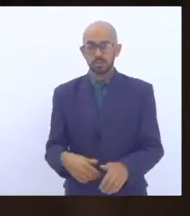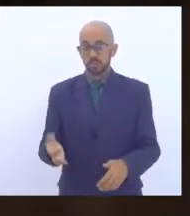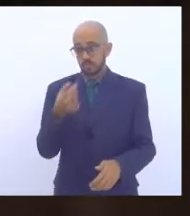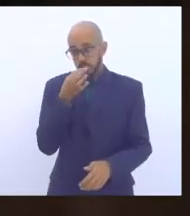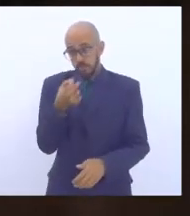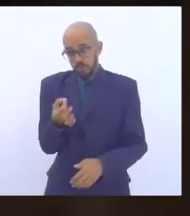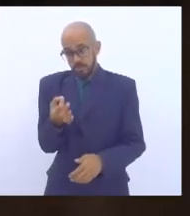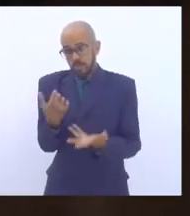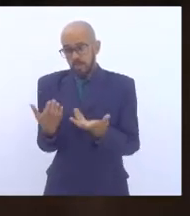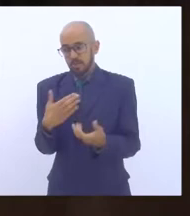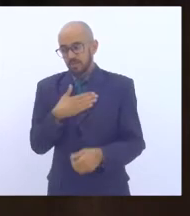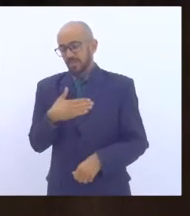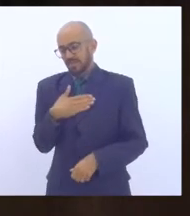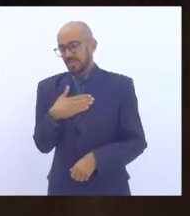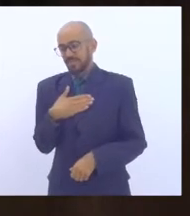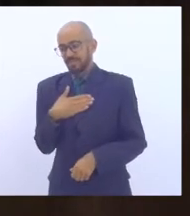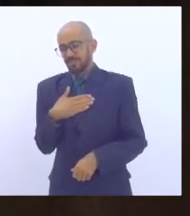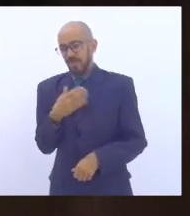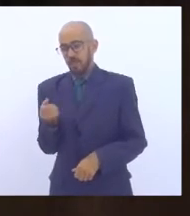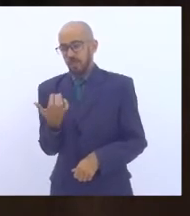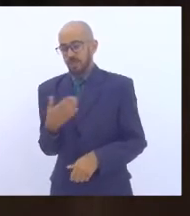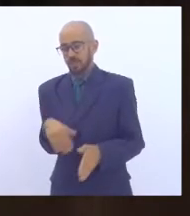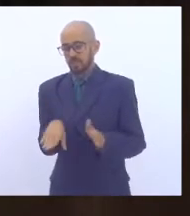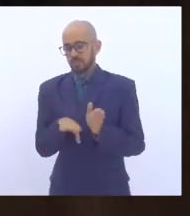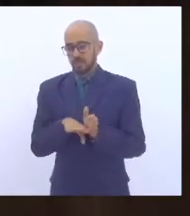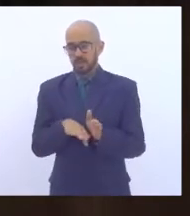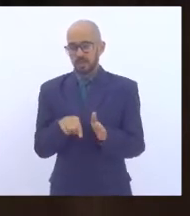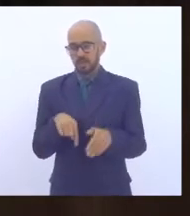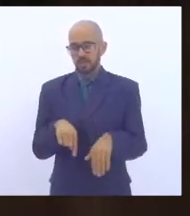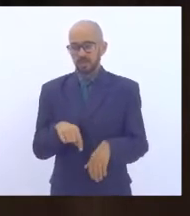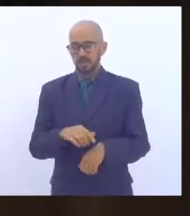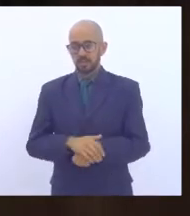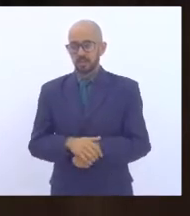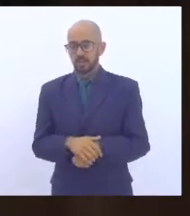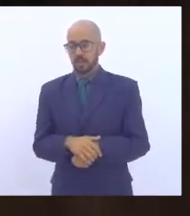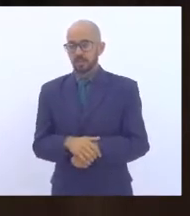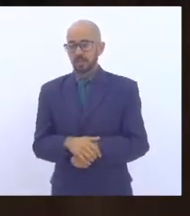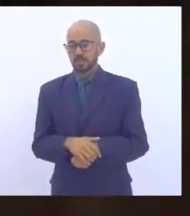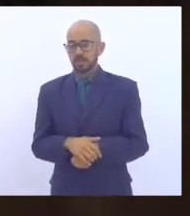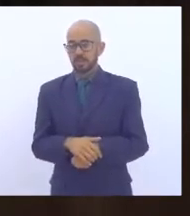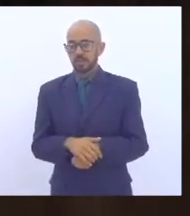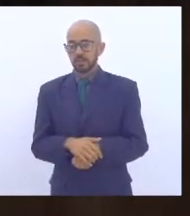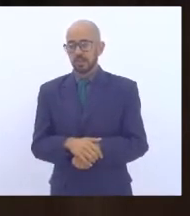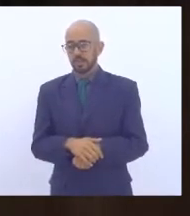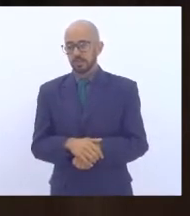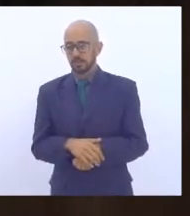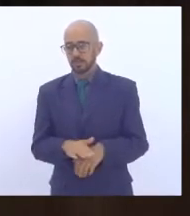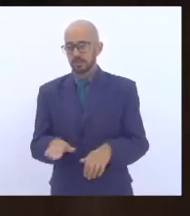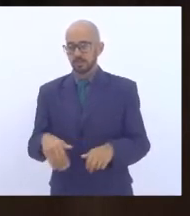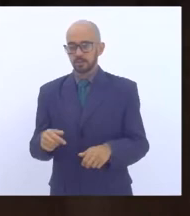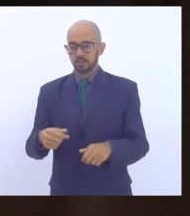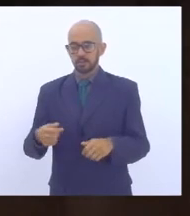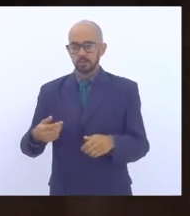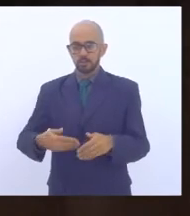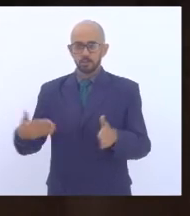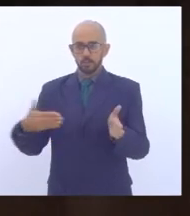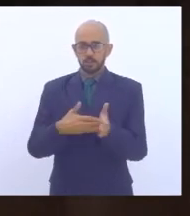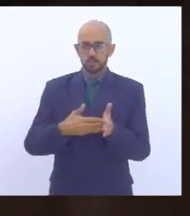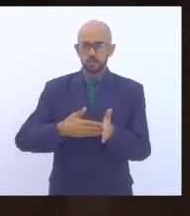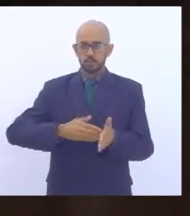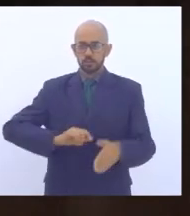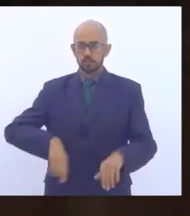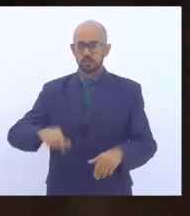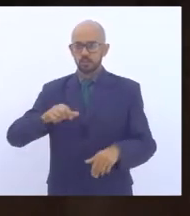se eu quando vinha para cá até a conversar isso com seu e no último final de semana para cá